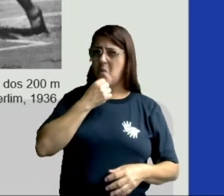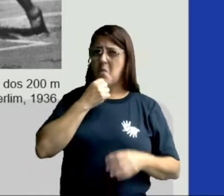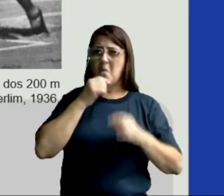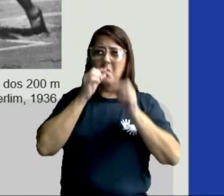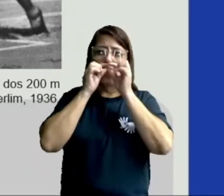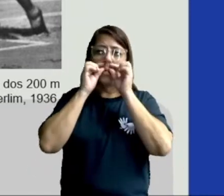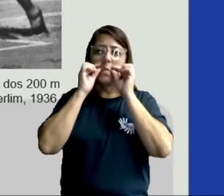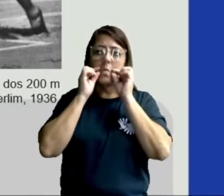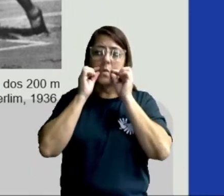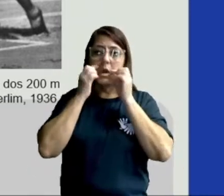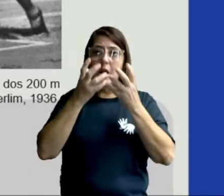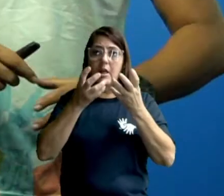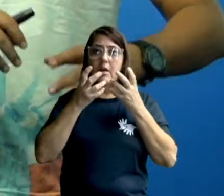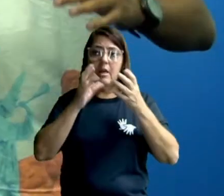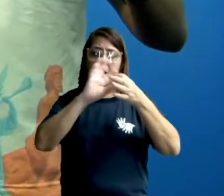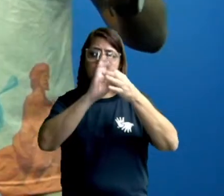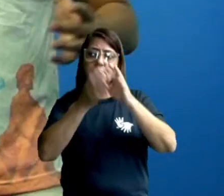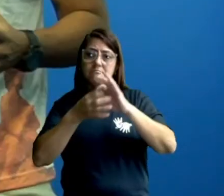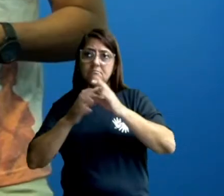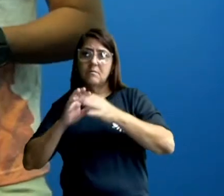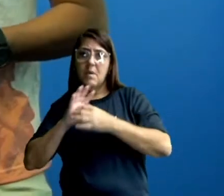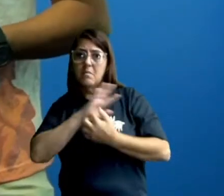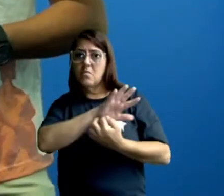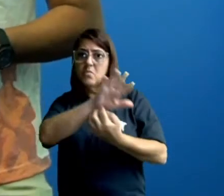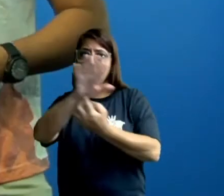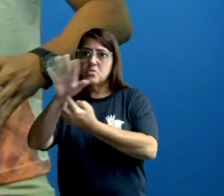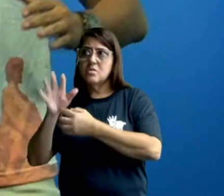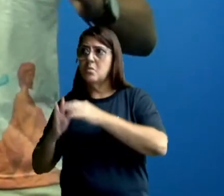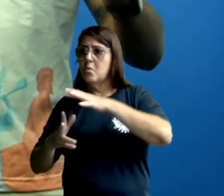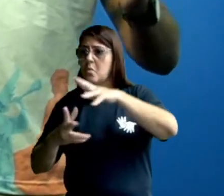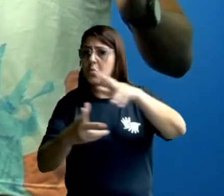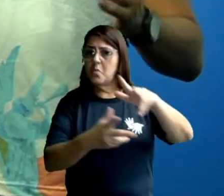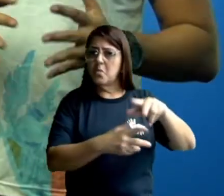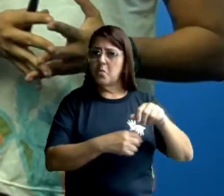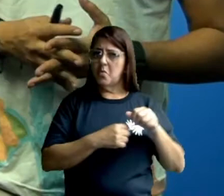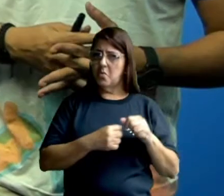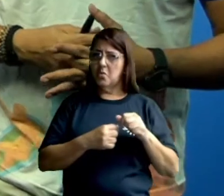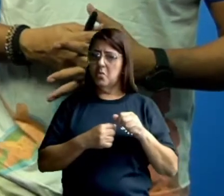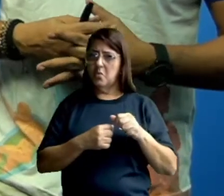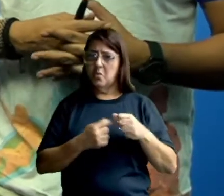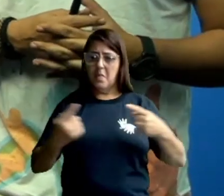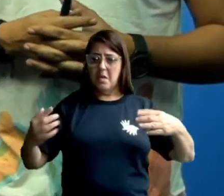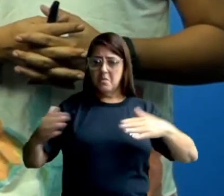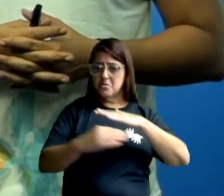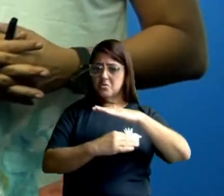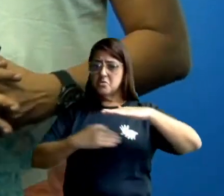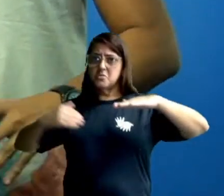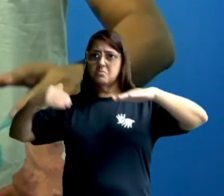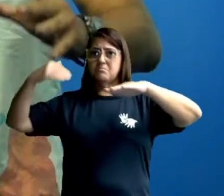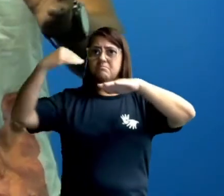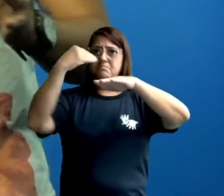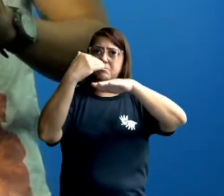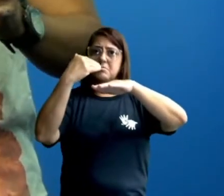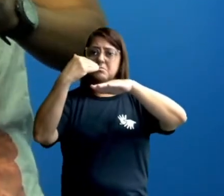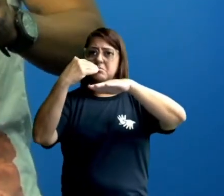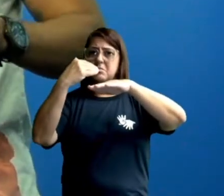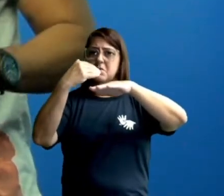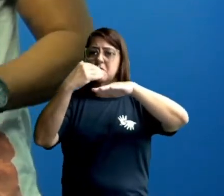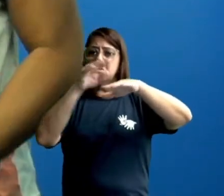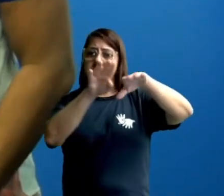justamente das Olimpíadas para mostrar ao mundo essa suposta superioridade ariana, essa